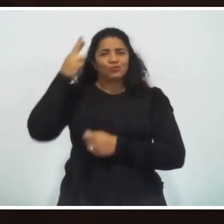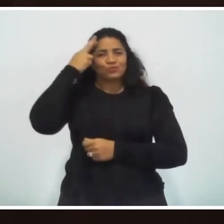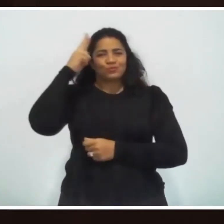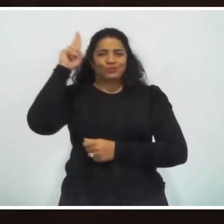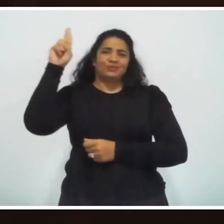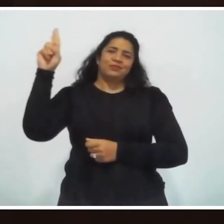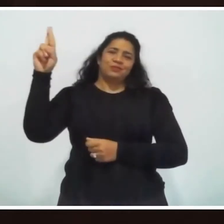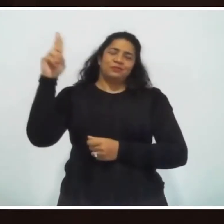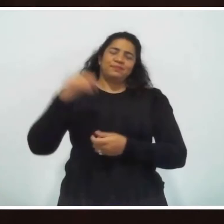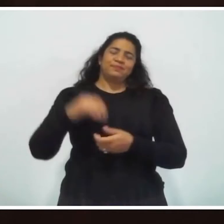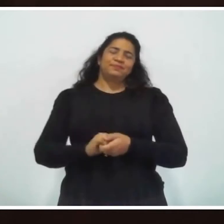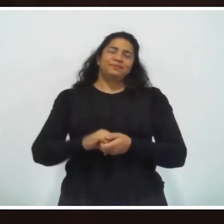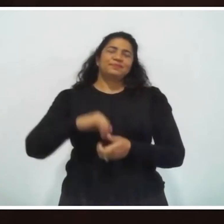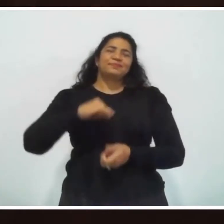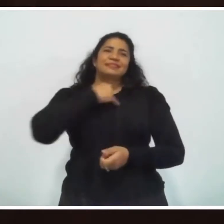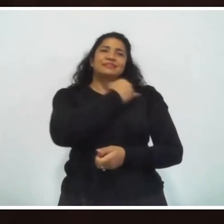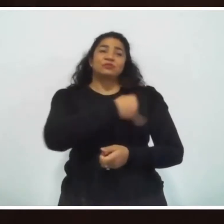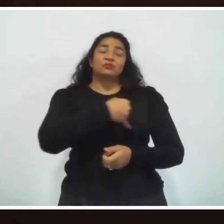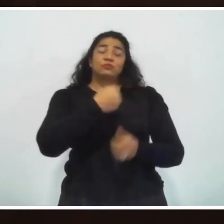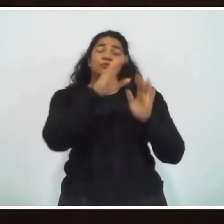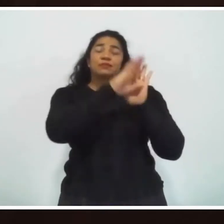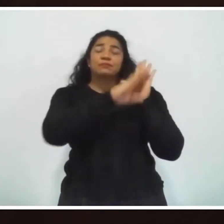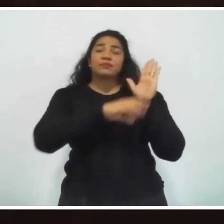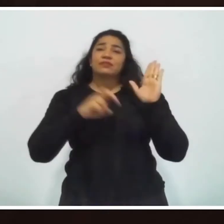João 5:44.